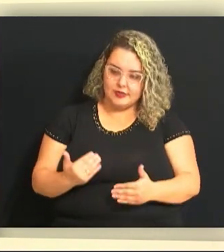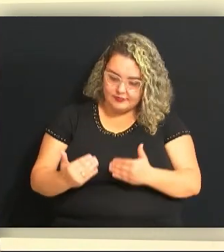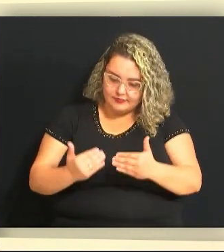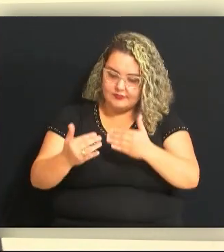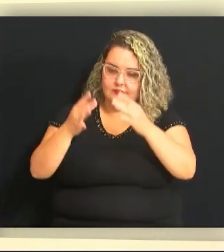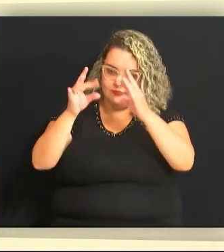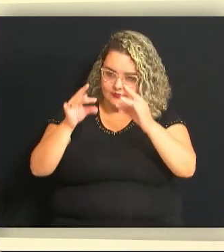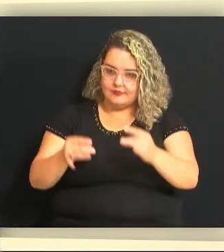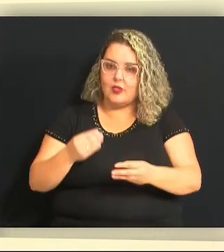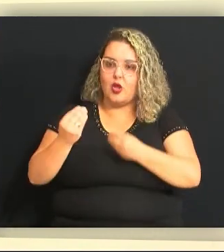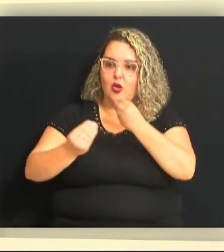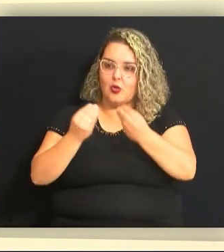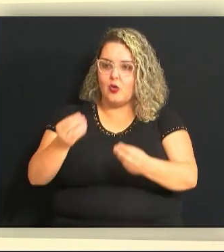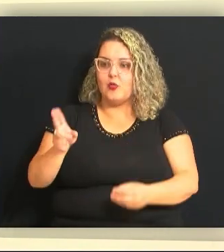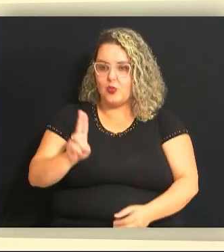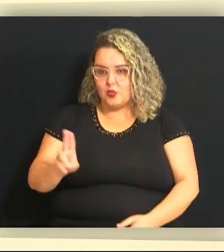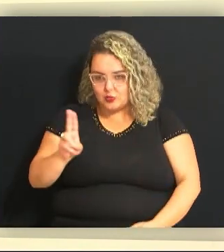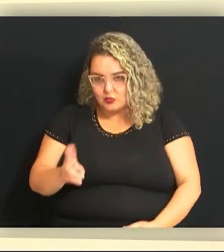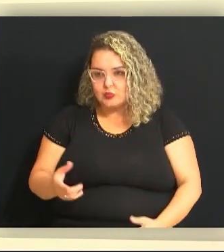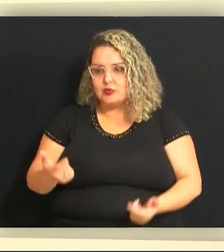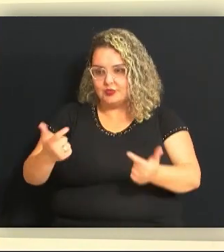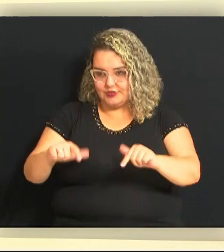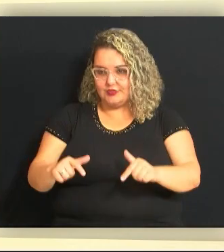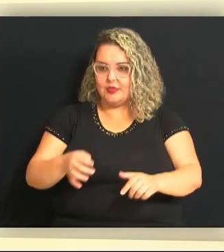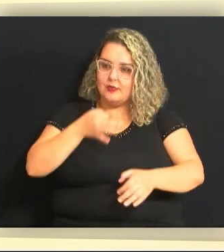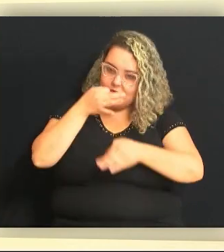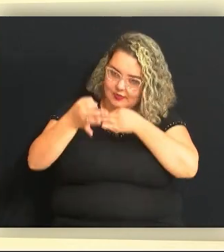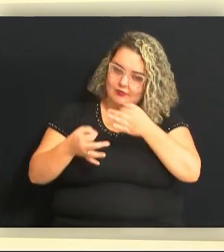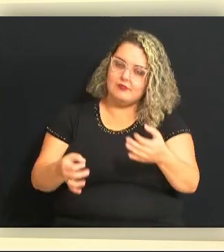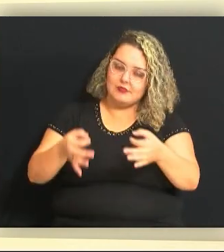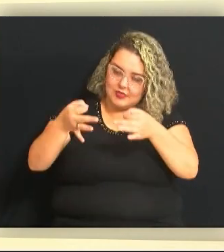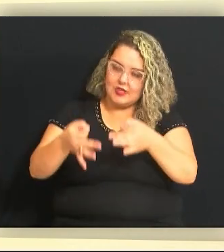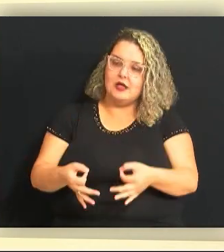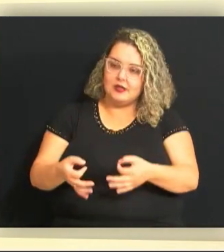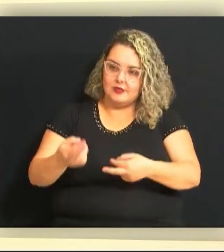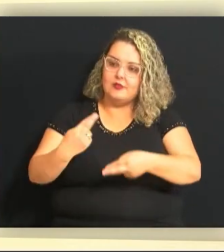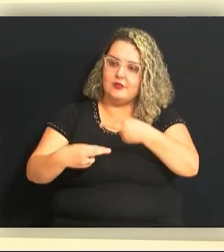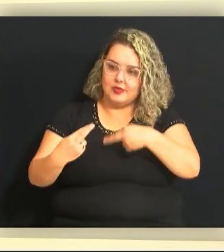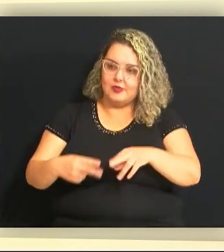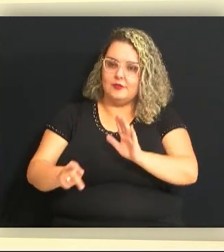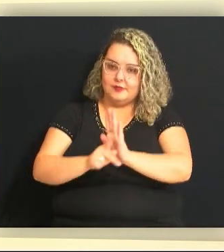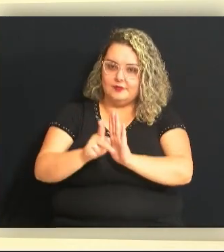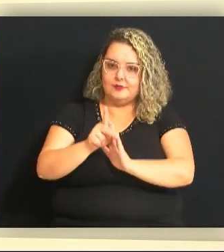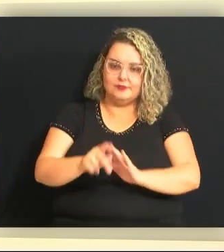cima disso para ver como é a ocupação desse espaço, e aí virão as críticas pontuais em relação a esse projeto.